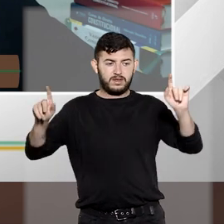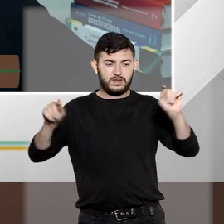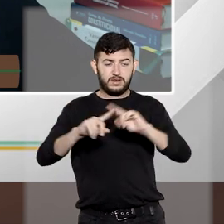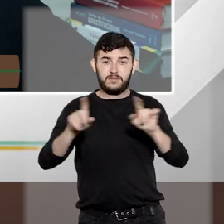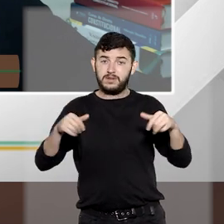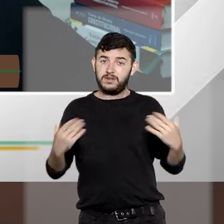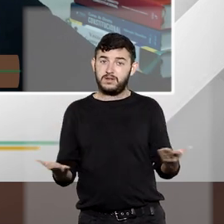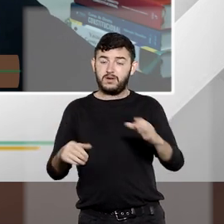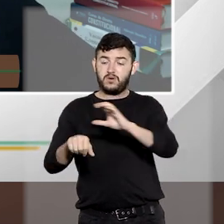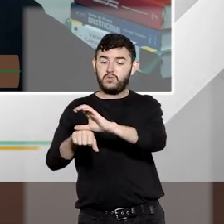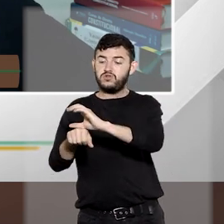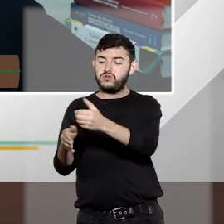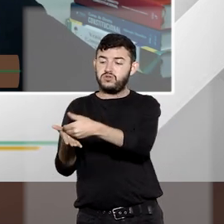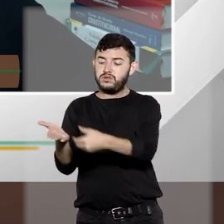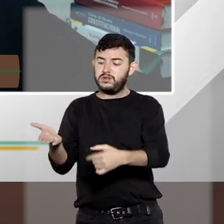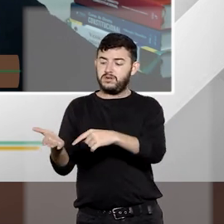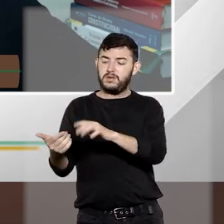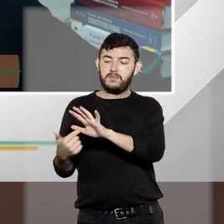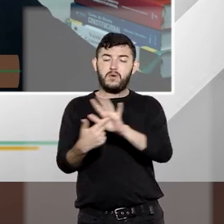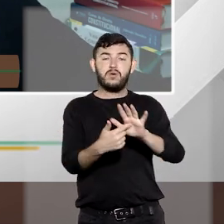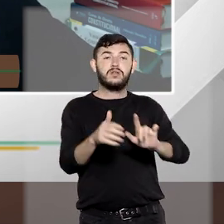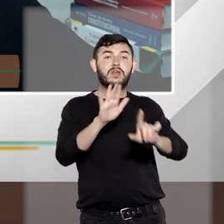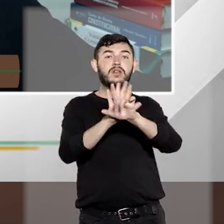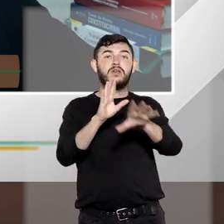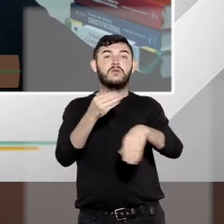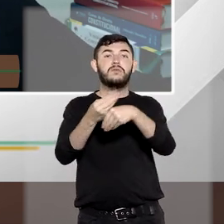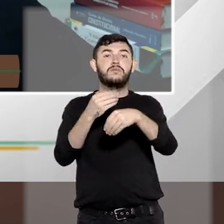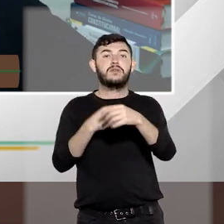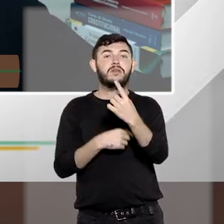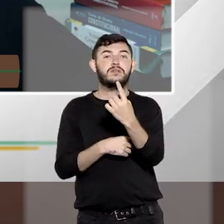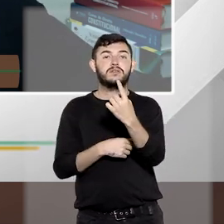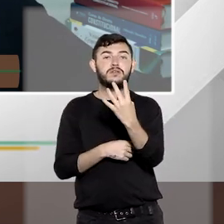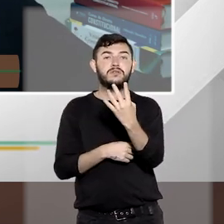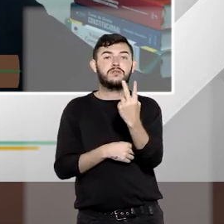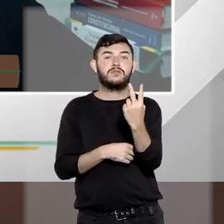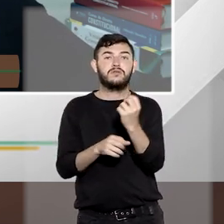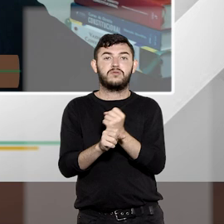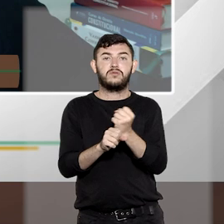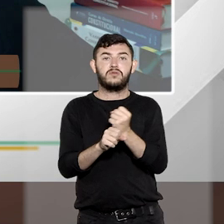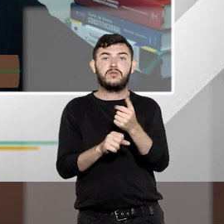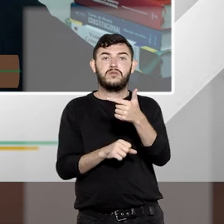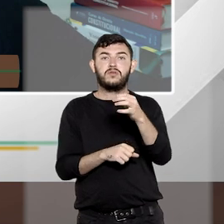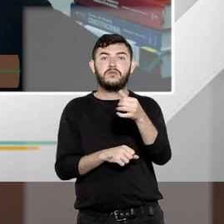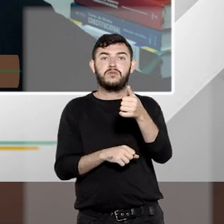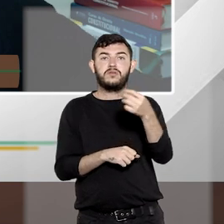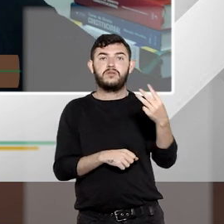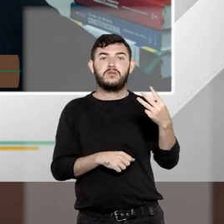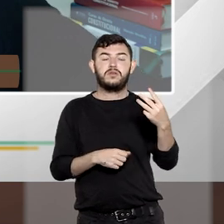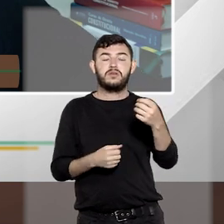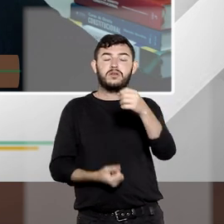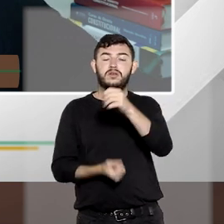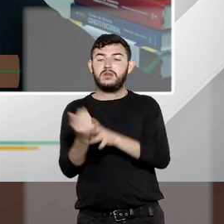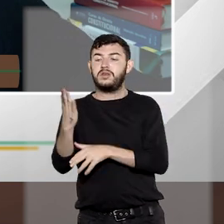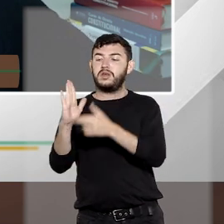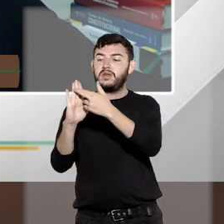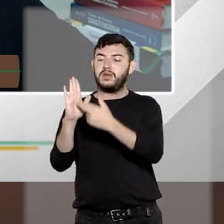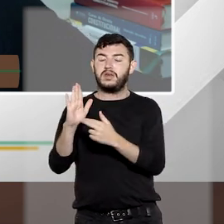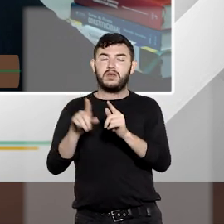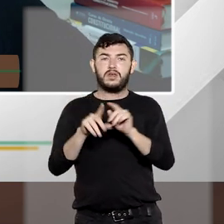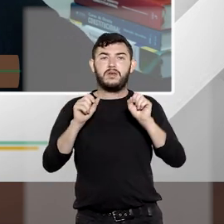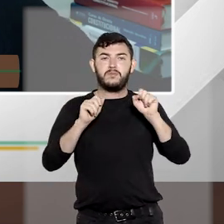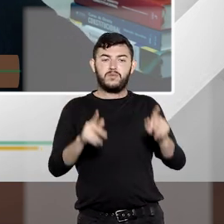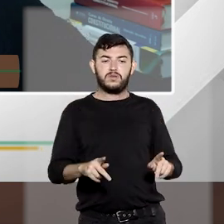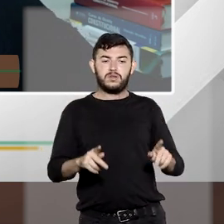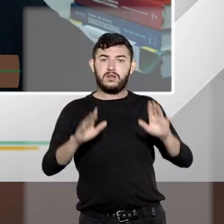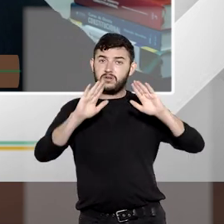texto constitucional, nós temos aí a Lei Complementar 142 de 2013, que estabelece ali, né, as regras específicas de aposentadoria para